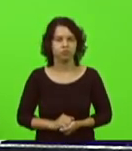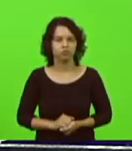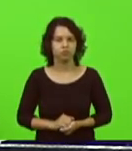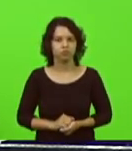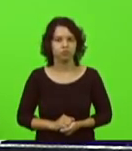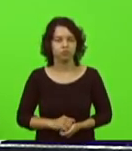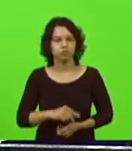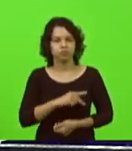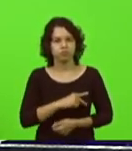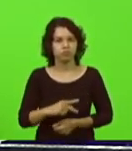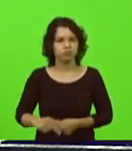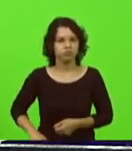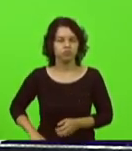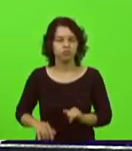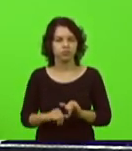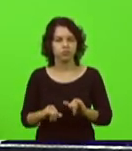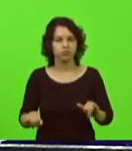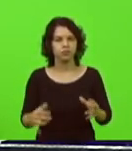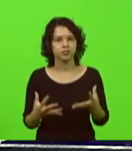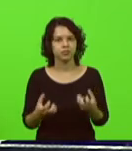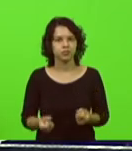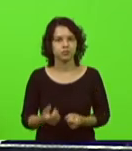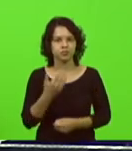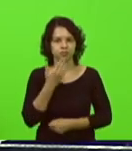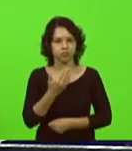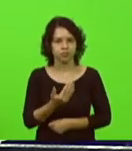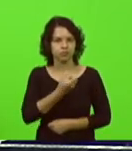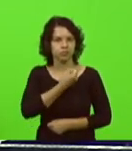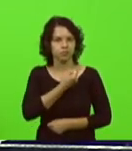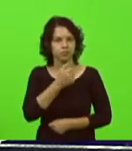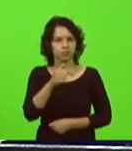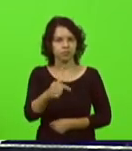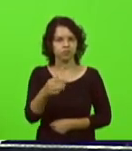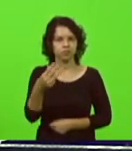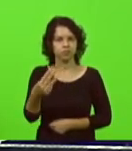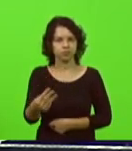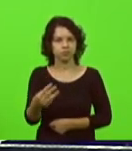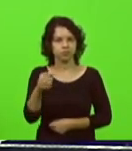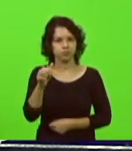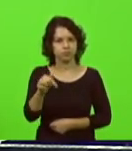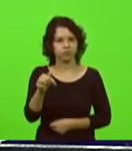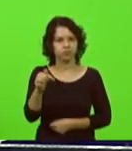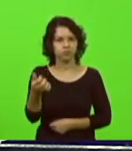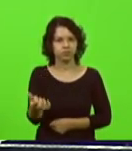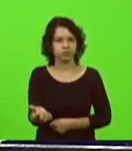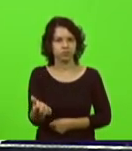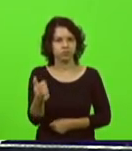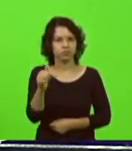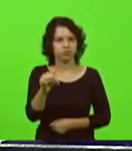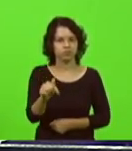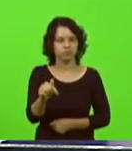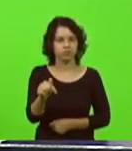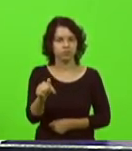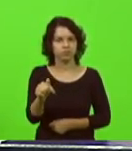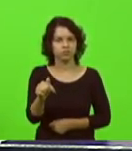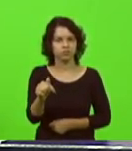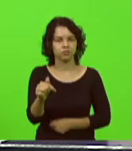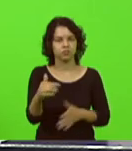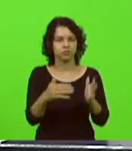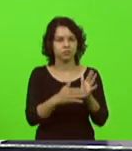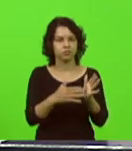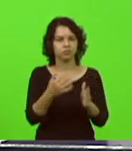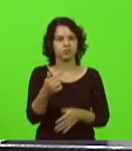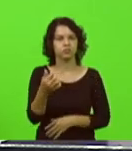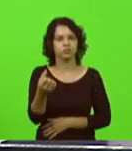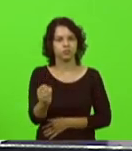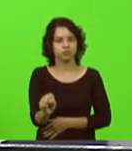Essa presidência comunica que defere os requerimentos de números 73, 76 a 78